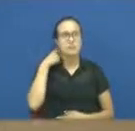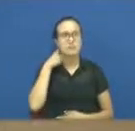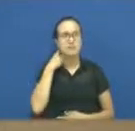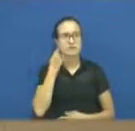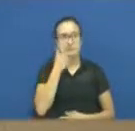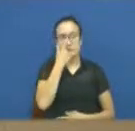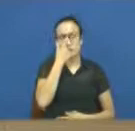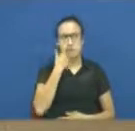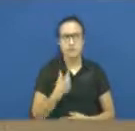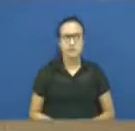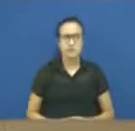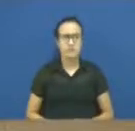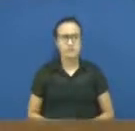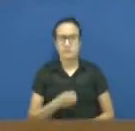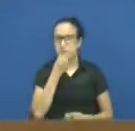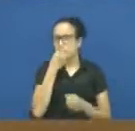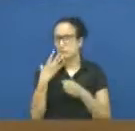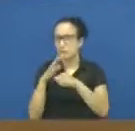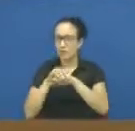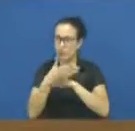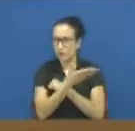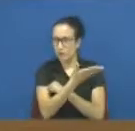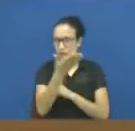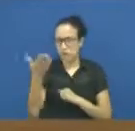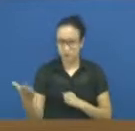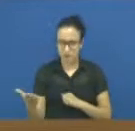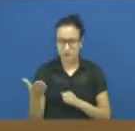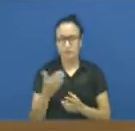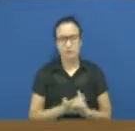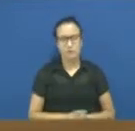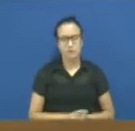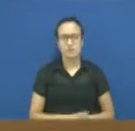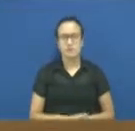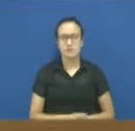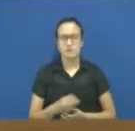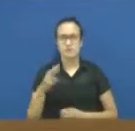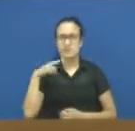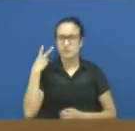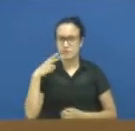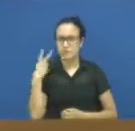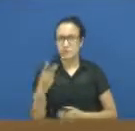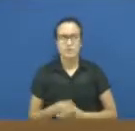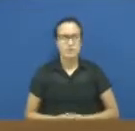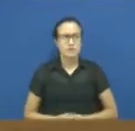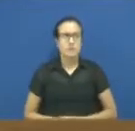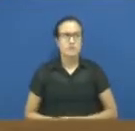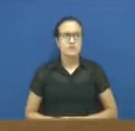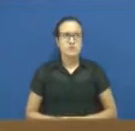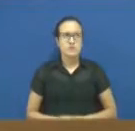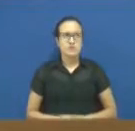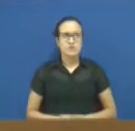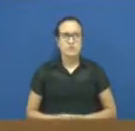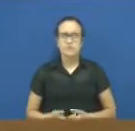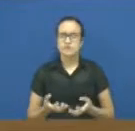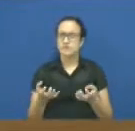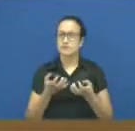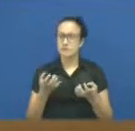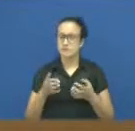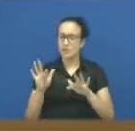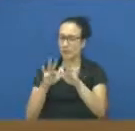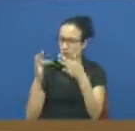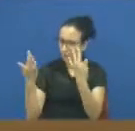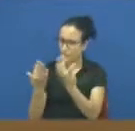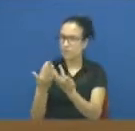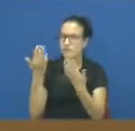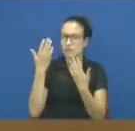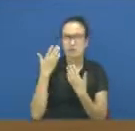Santos. Boa noite, senhores e senhoras, senhores vereadores. Quero parabenizar a família do seu Alberto